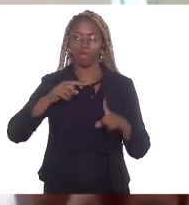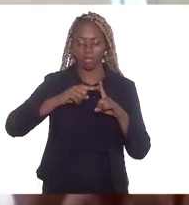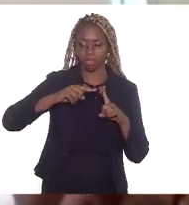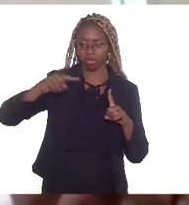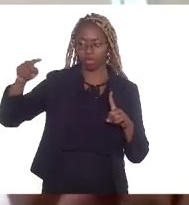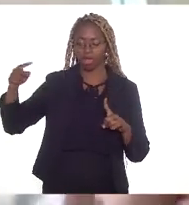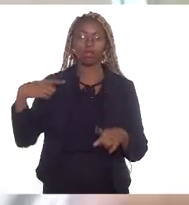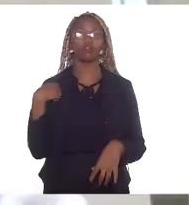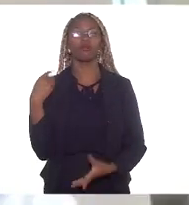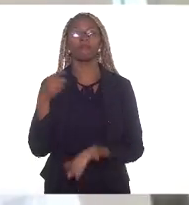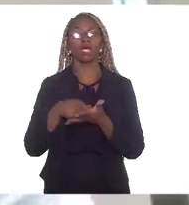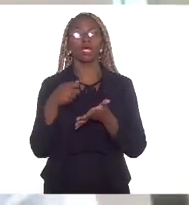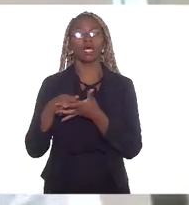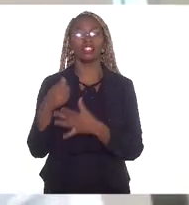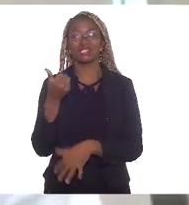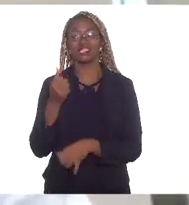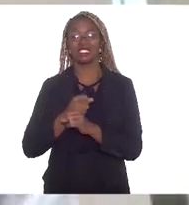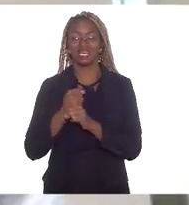6 anos.